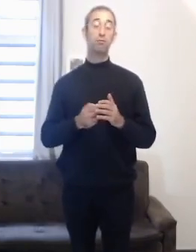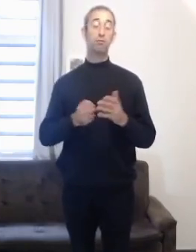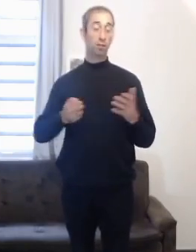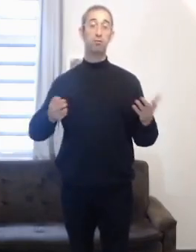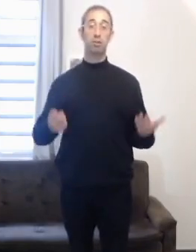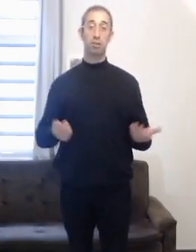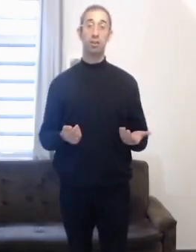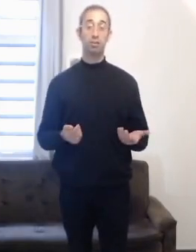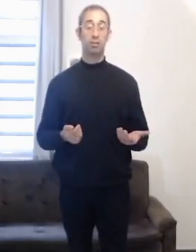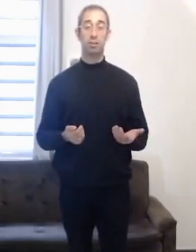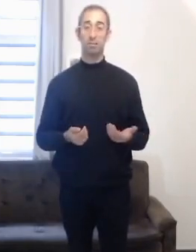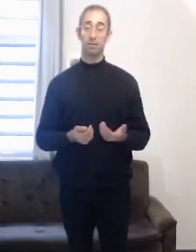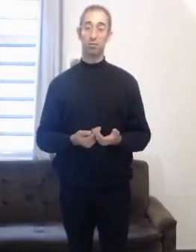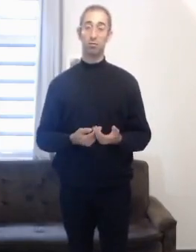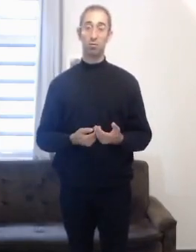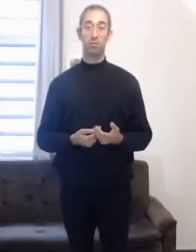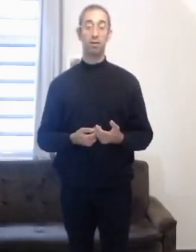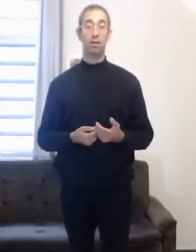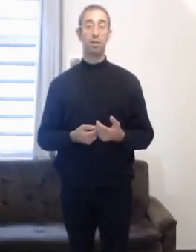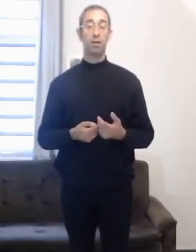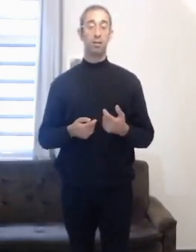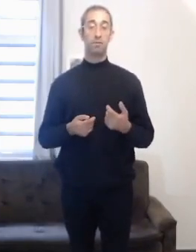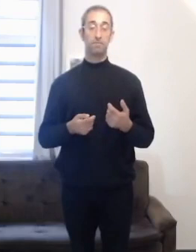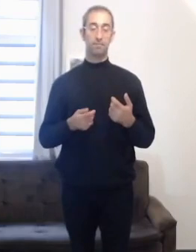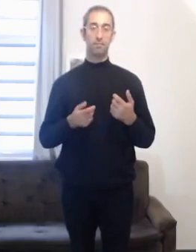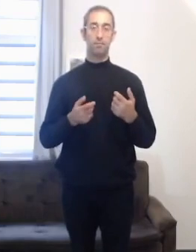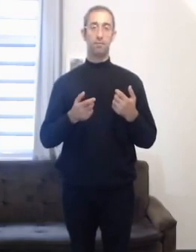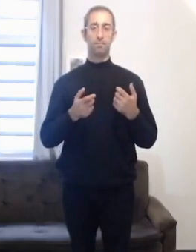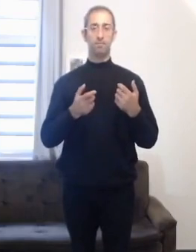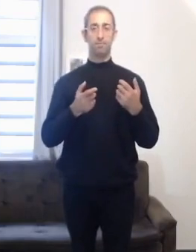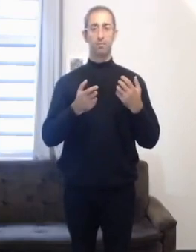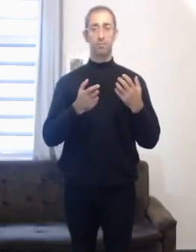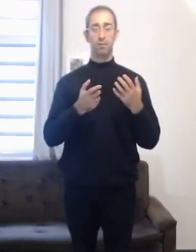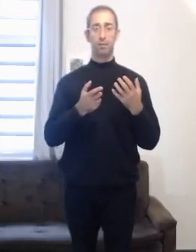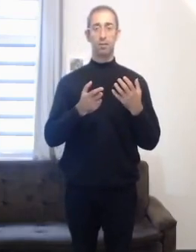mas já teve um tanto de gente que já pesquisou, que